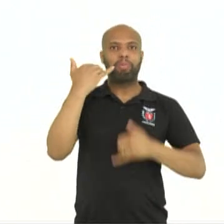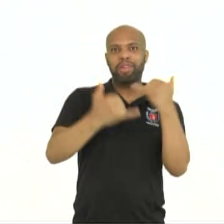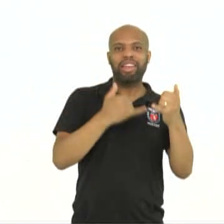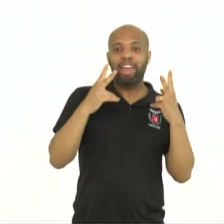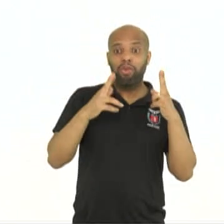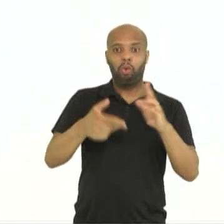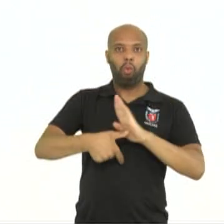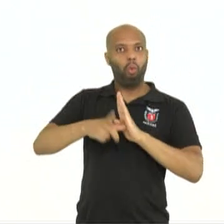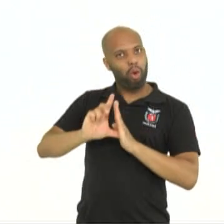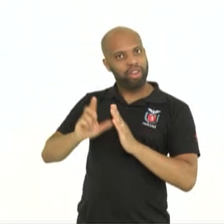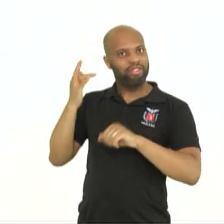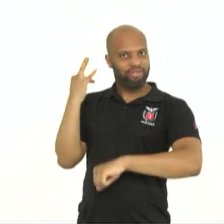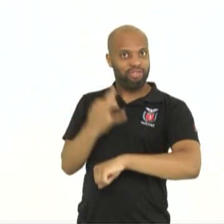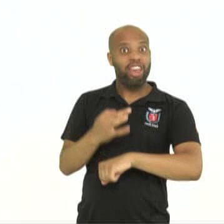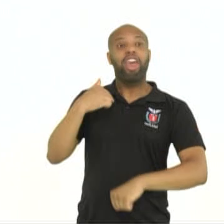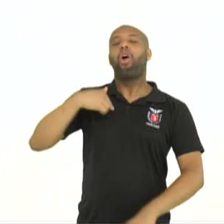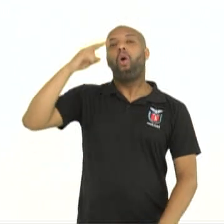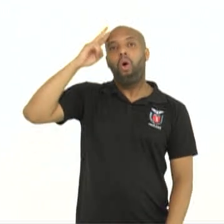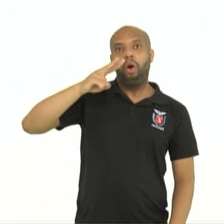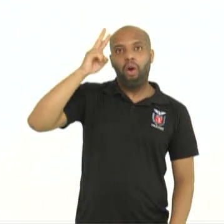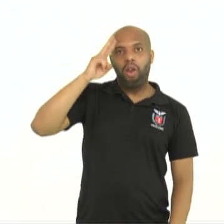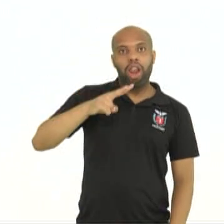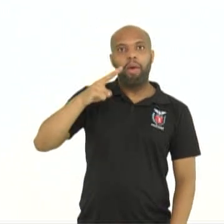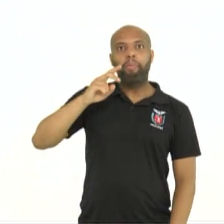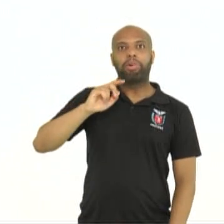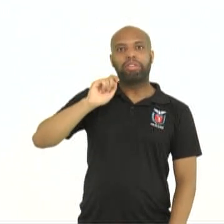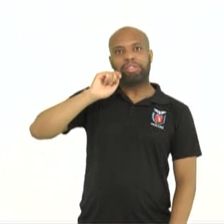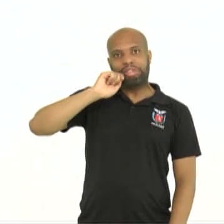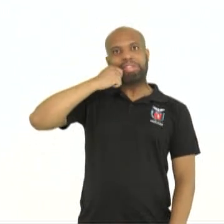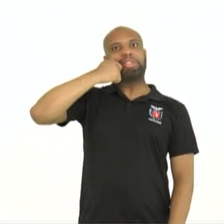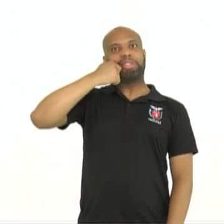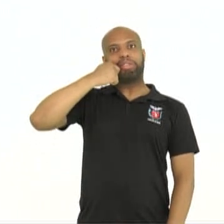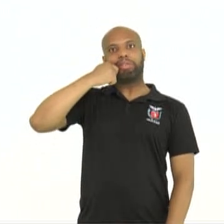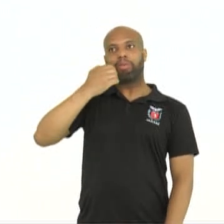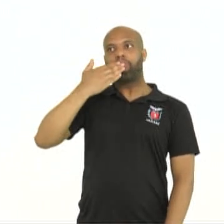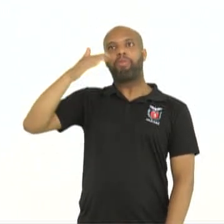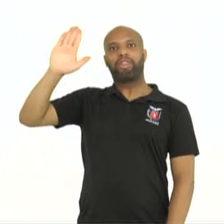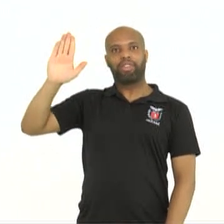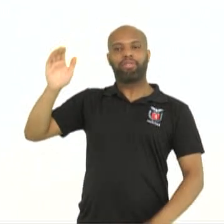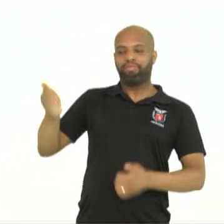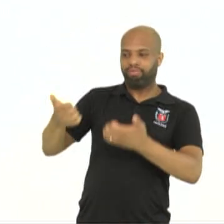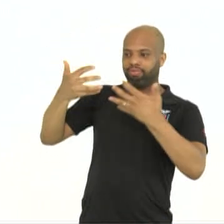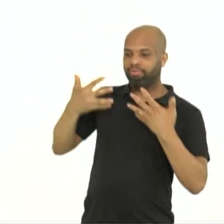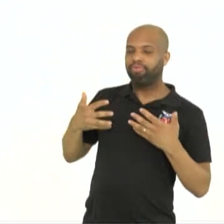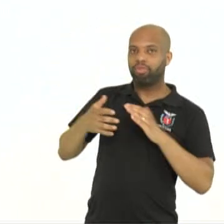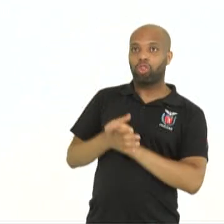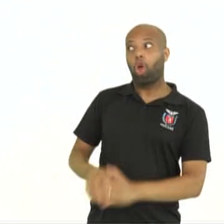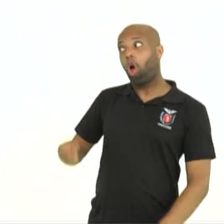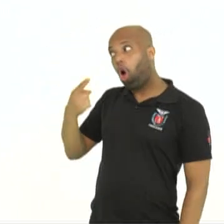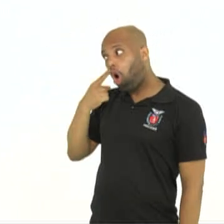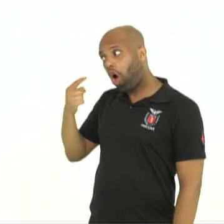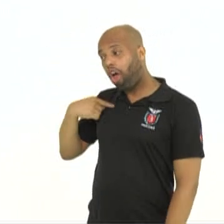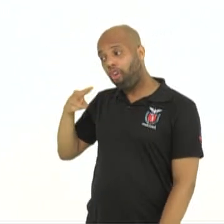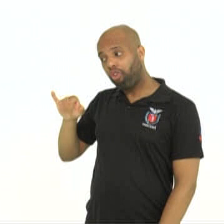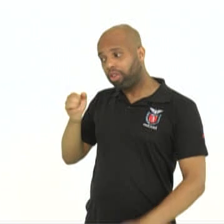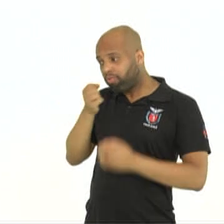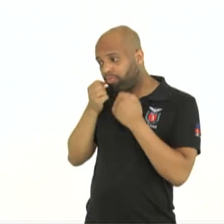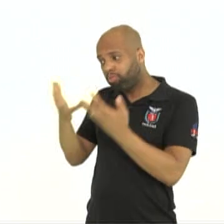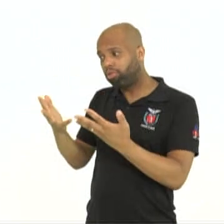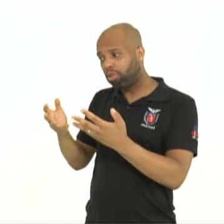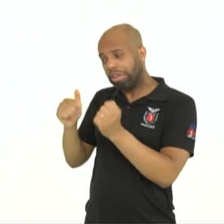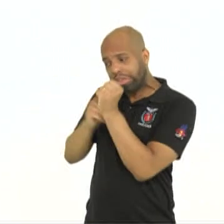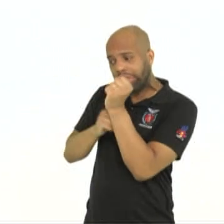dias. Lembro-me do segredo que ela prometeu me contar. Olha, eu vou contar, mas é segredo. Não conte